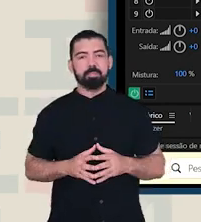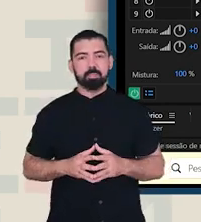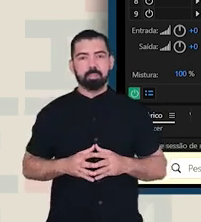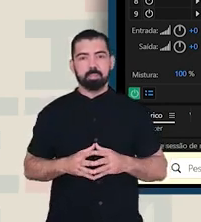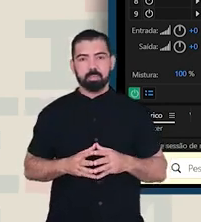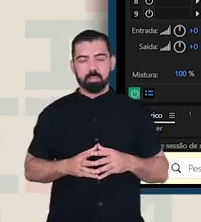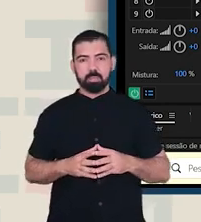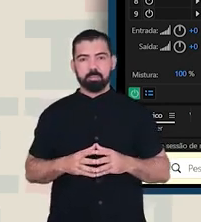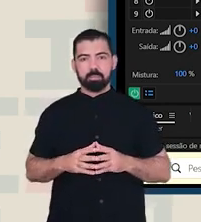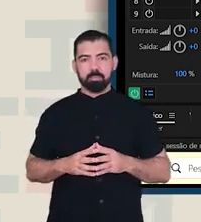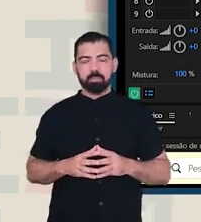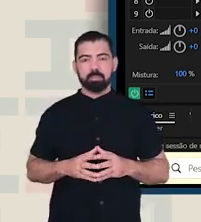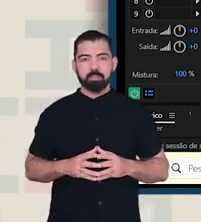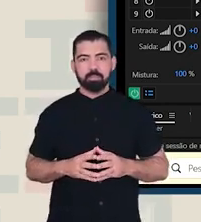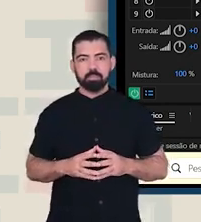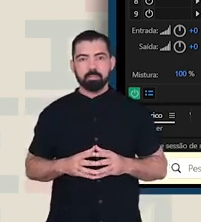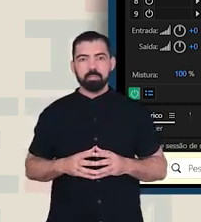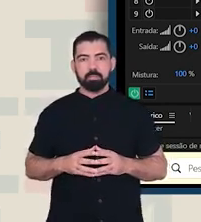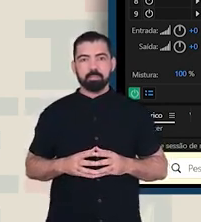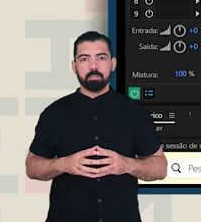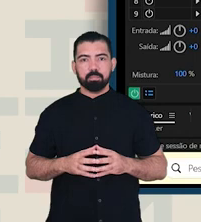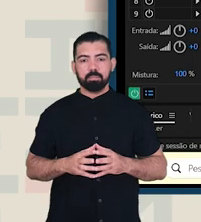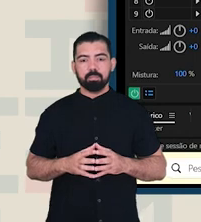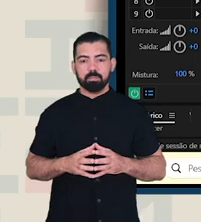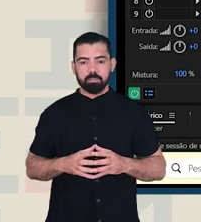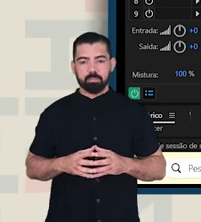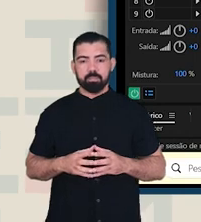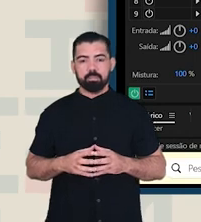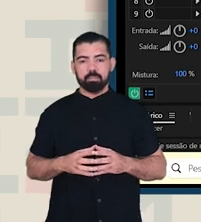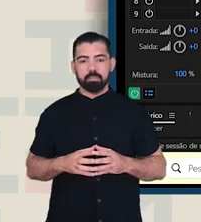silêncio, eu escutaria tudo menos esse canal.